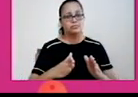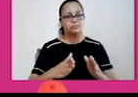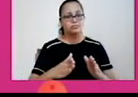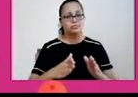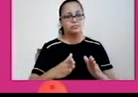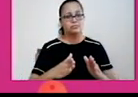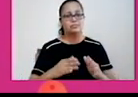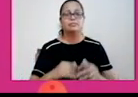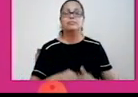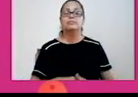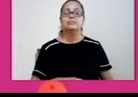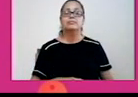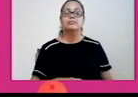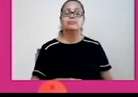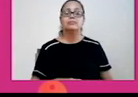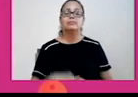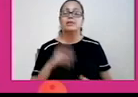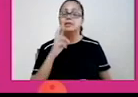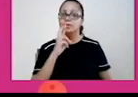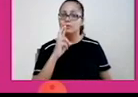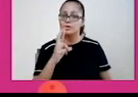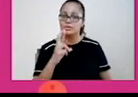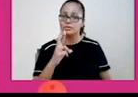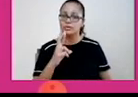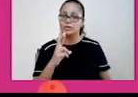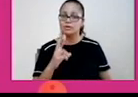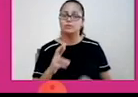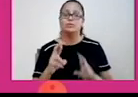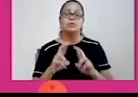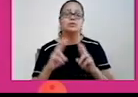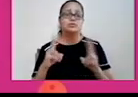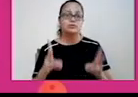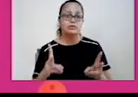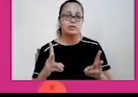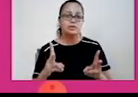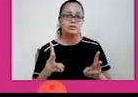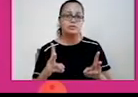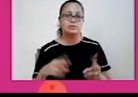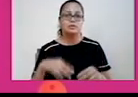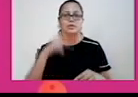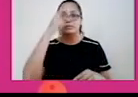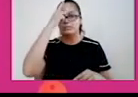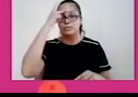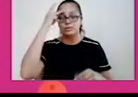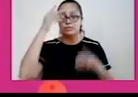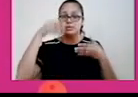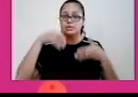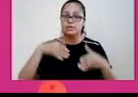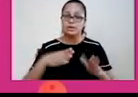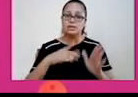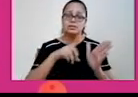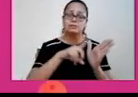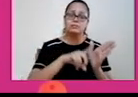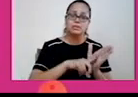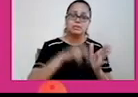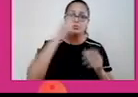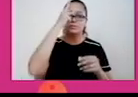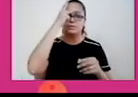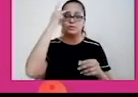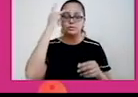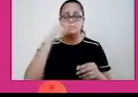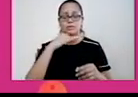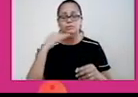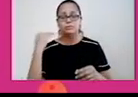crescimento vegetativo ele é o resultado da diferença do número de pessoas que nascem e do número de pessoas que morrem, ou seja, da taxa de natalidade e a taxa